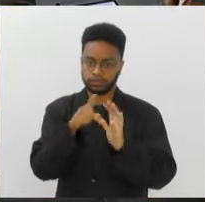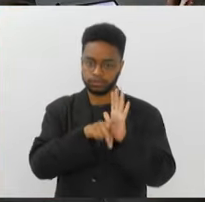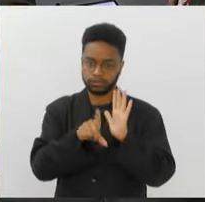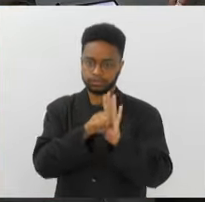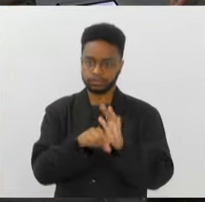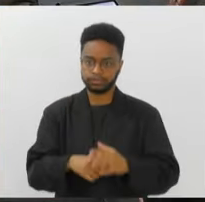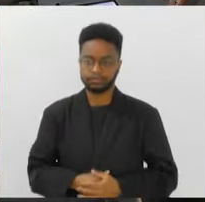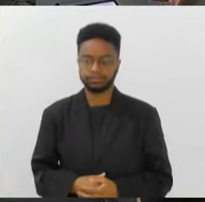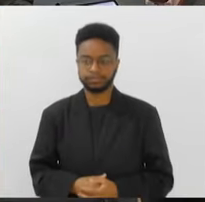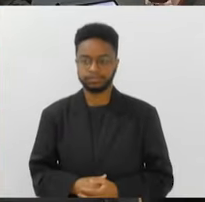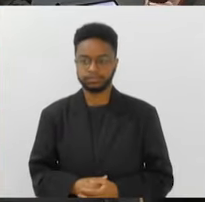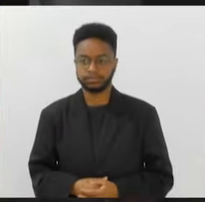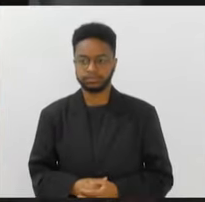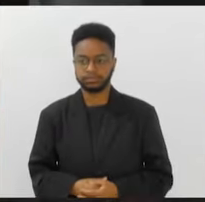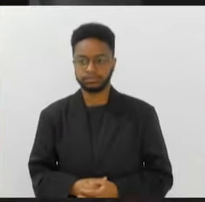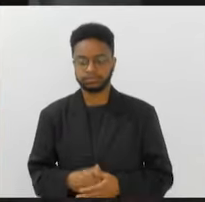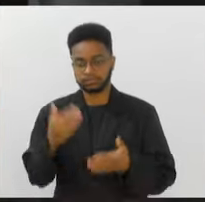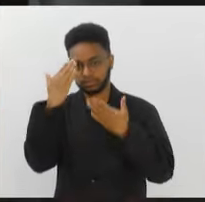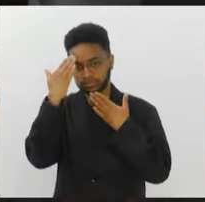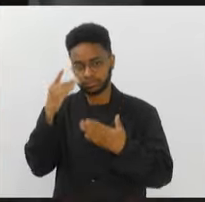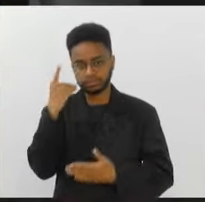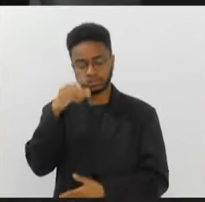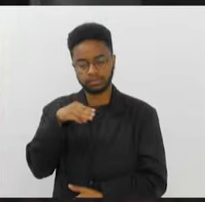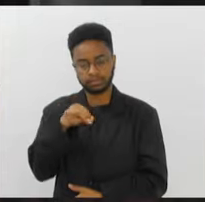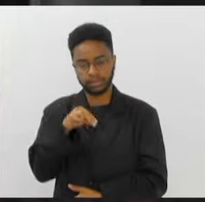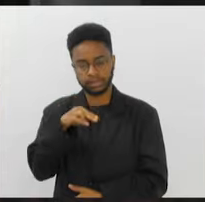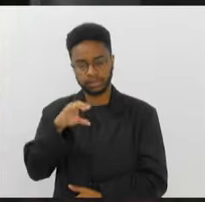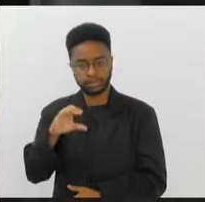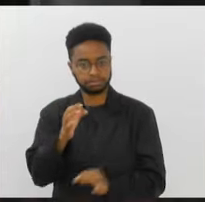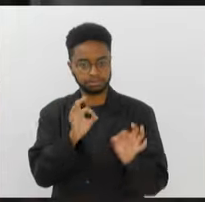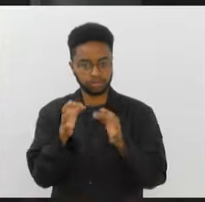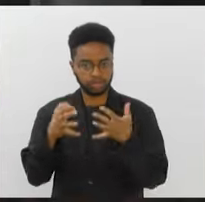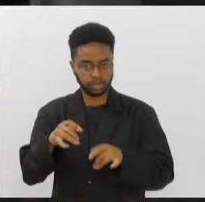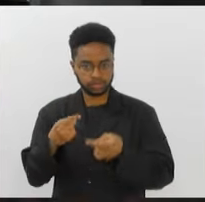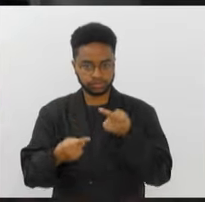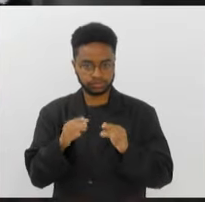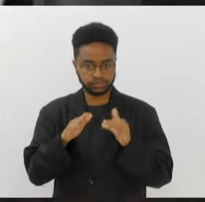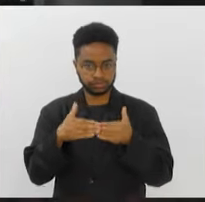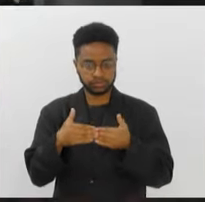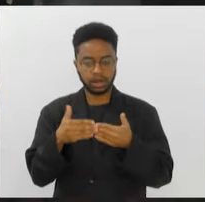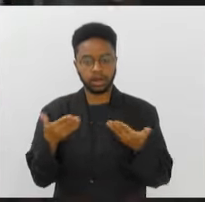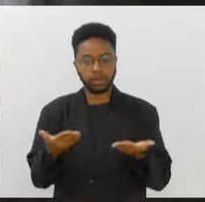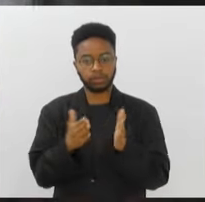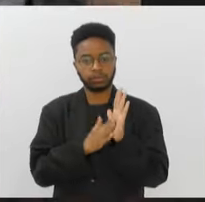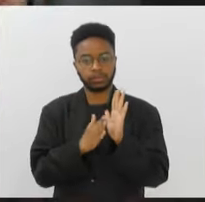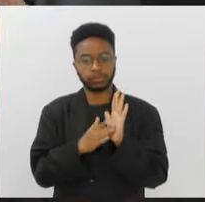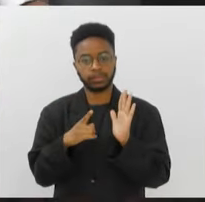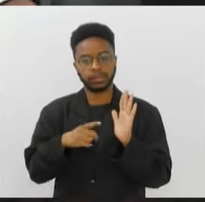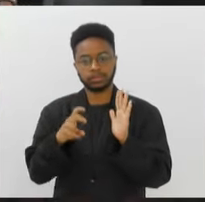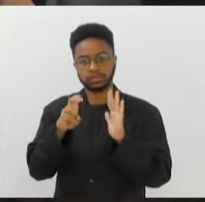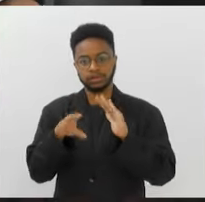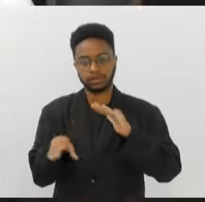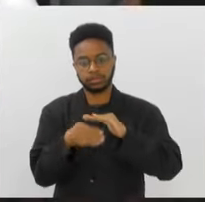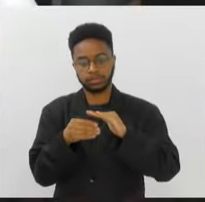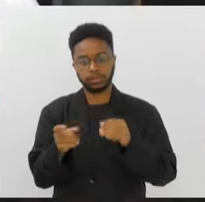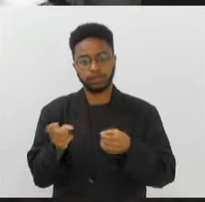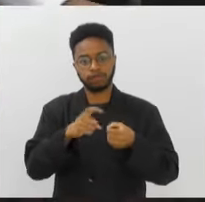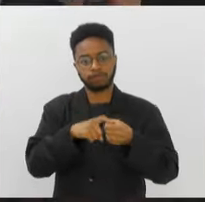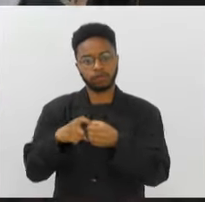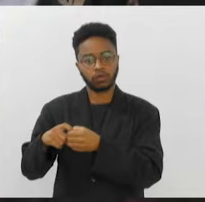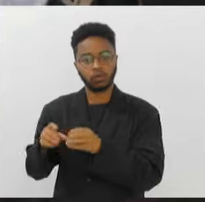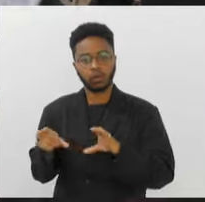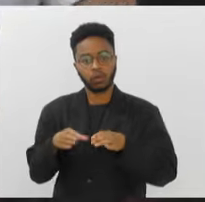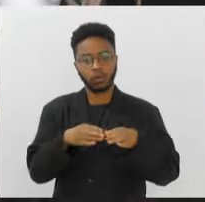Bacelar. Obrigado, Mink. Não havendo mais quem queira discutir, encerrada a discussão. A presente proposta recebeu 5 emendas e retorna às